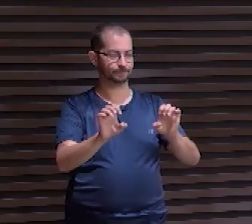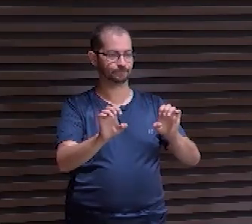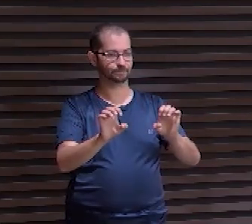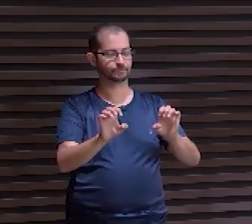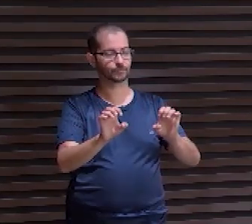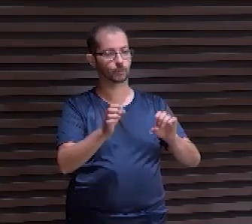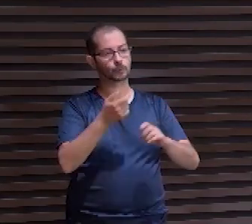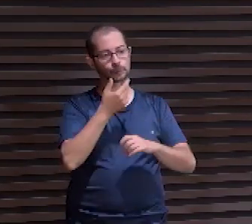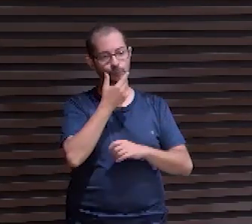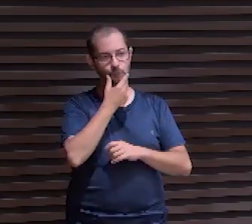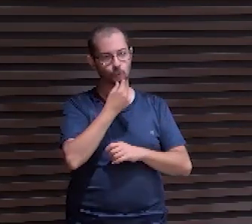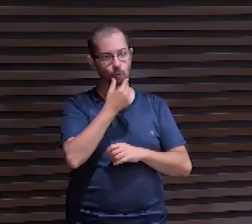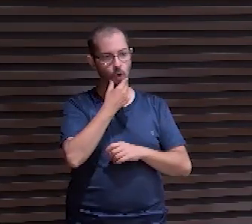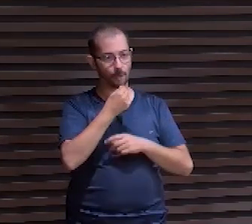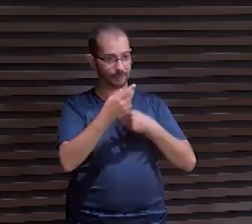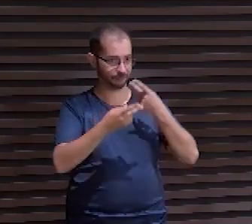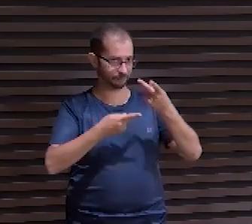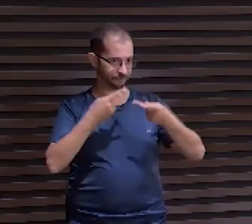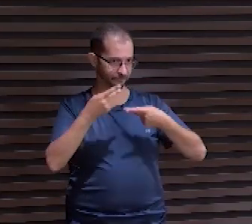ele conta o seguinte: